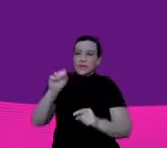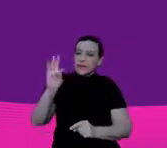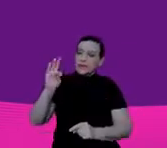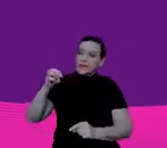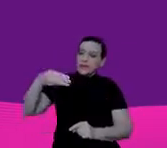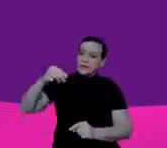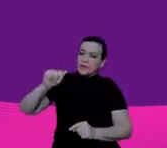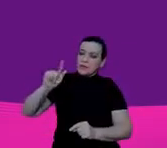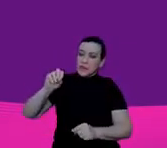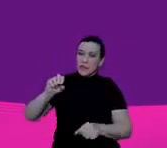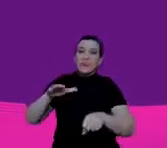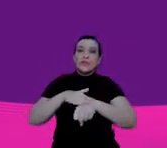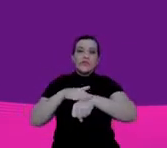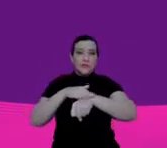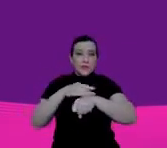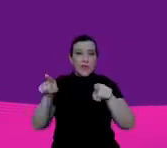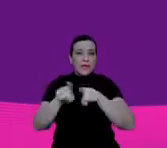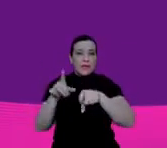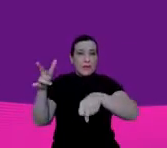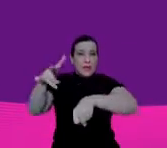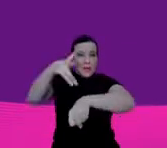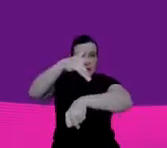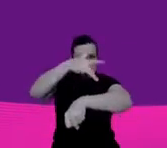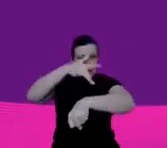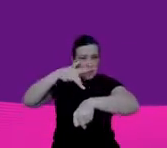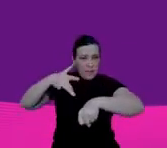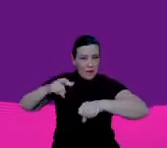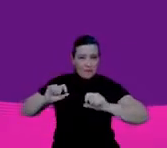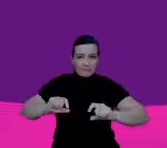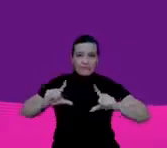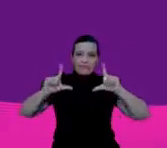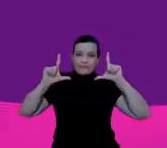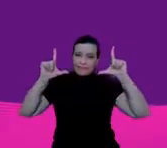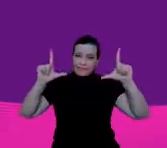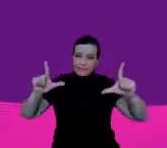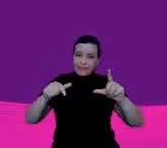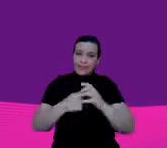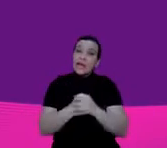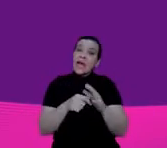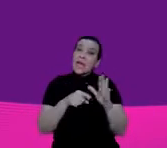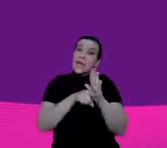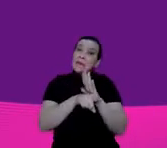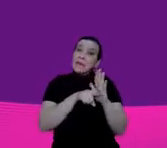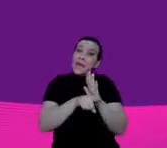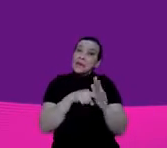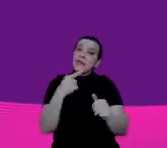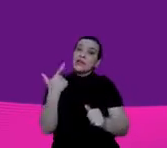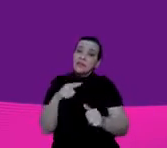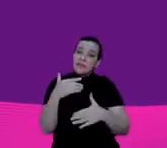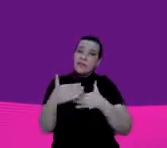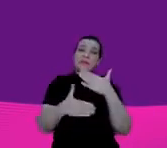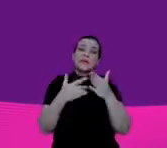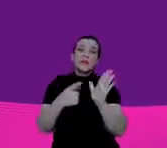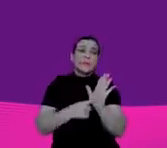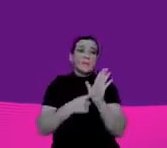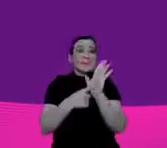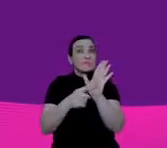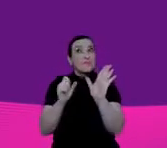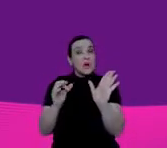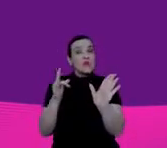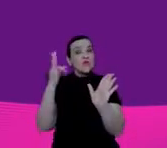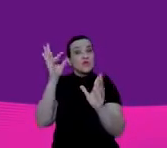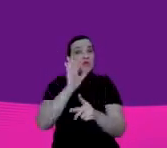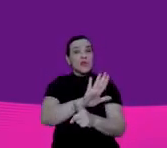depósito de alfa-sinucleína. Isso ainda não é feito na prática clínica, mas também aparece como uma promessa aí para o futuro.